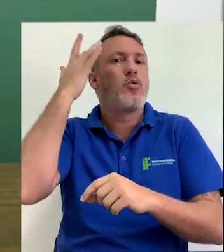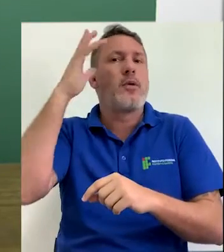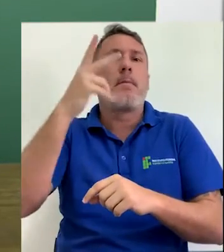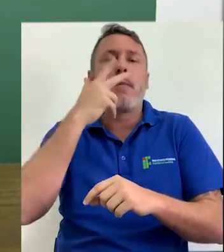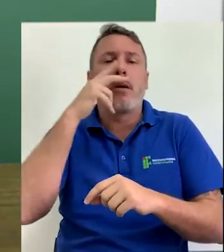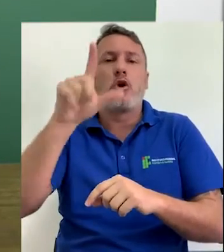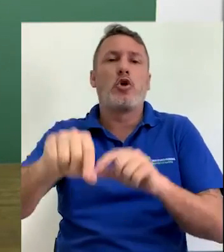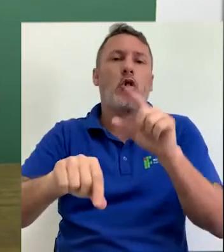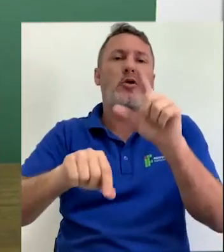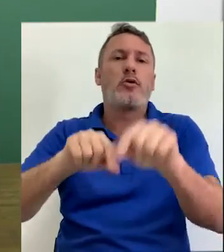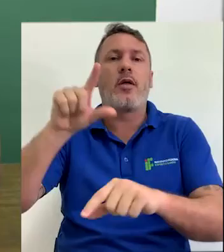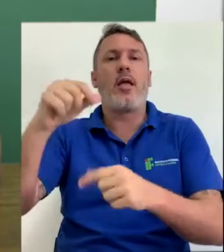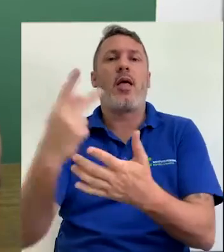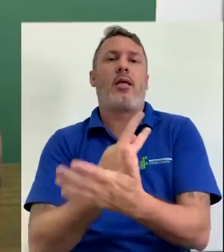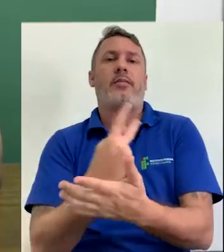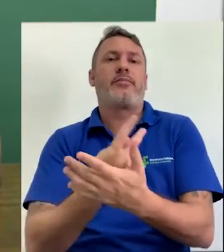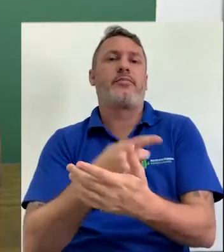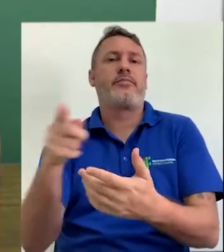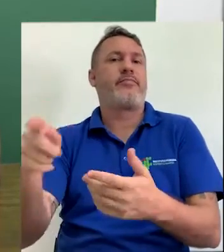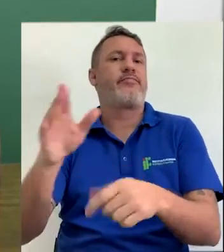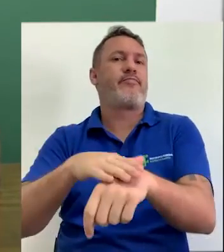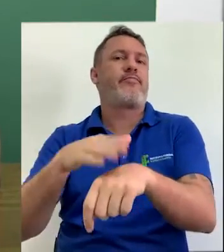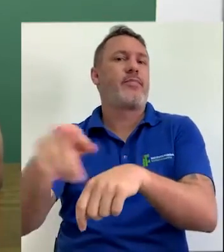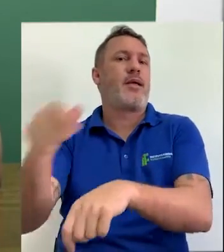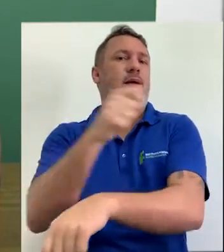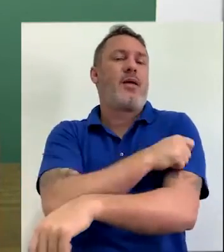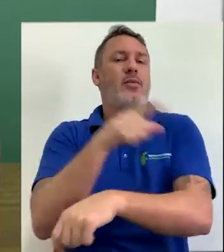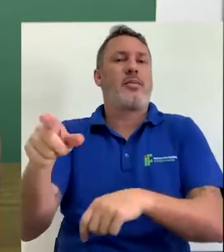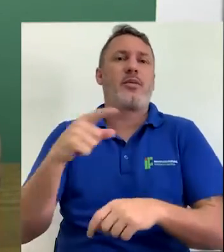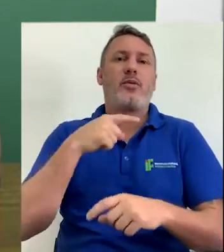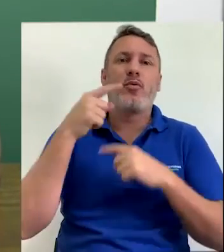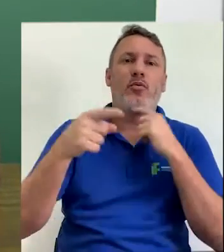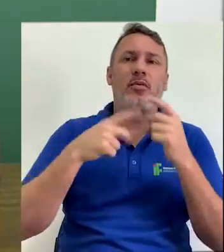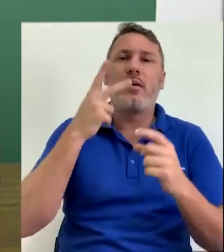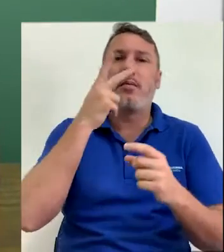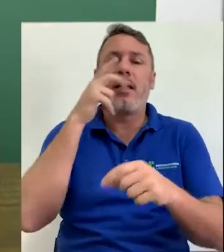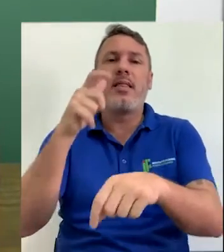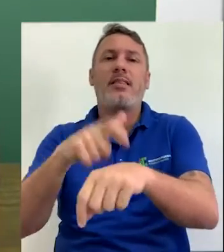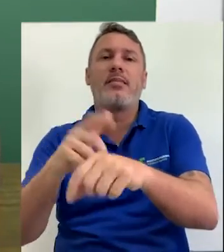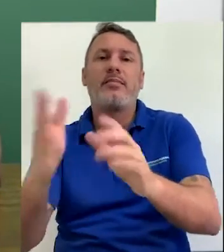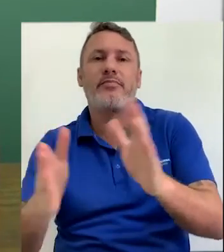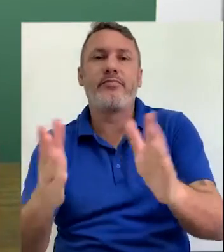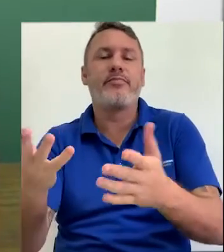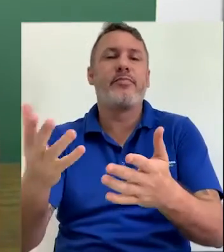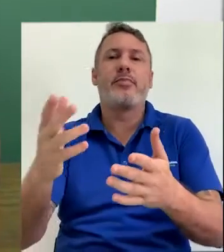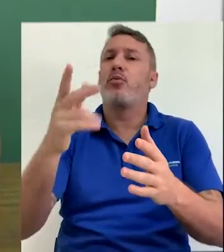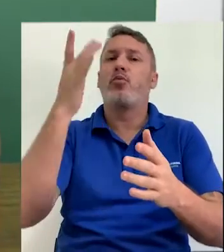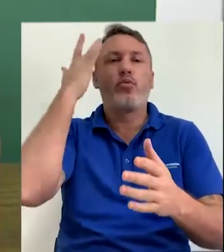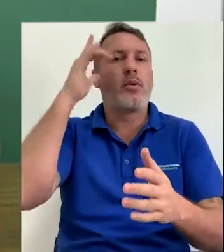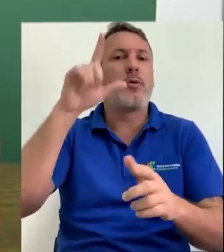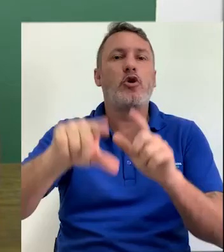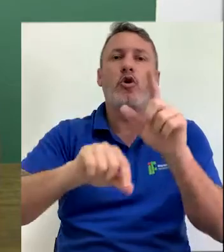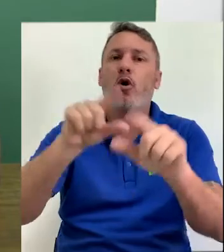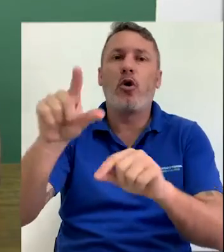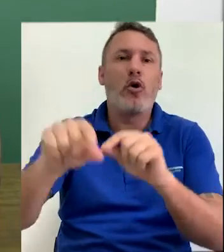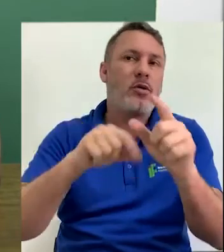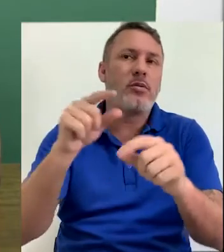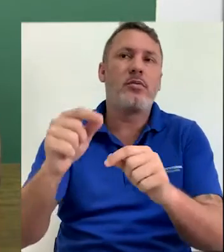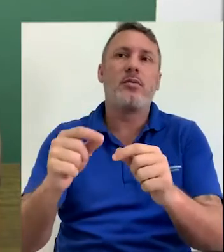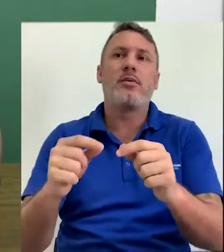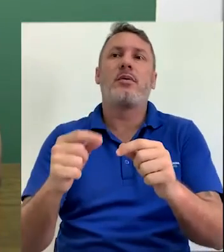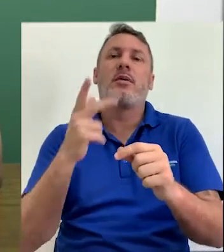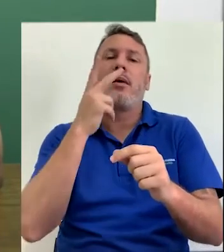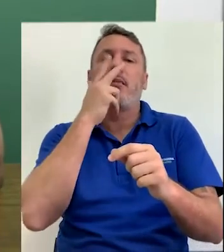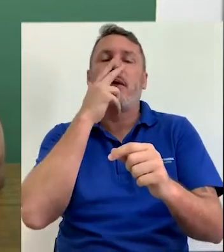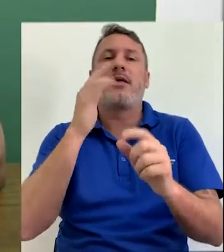questões certas, não está sabendo escolher o texto certo, não está sabendo escolher